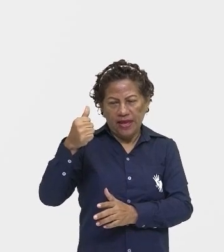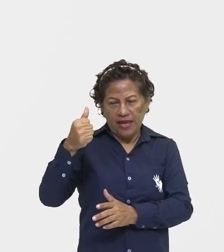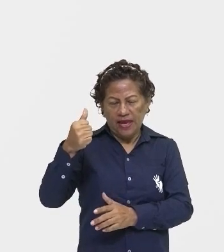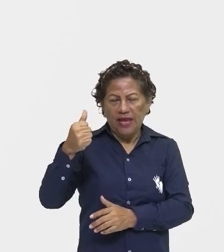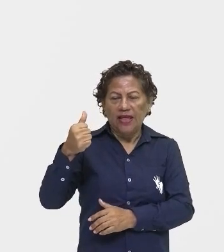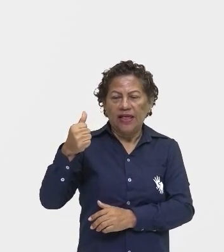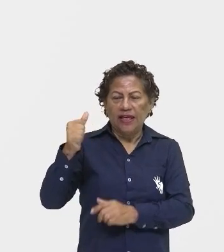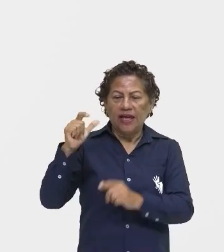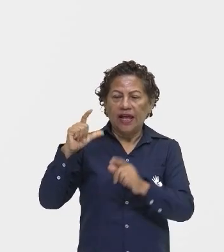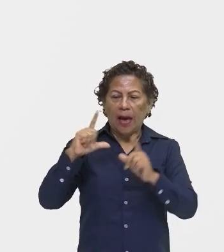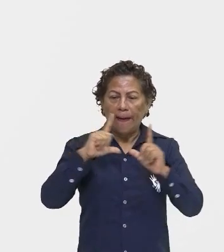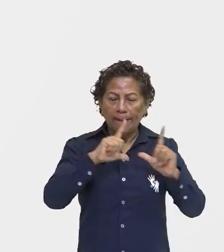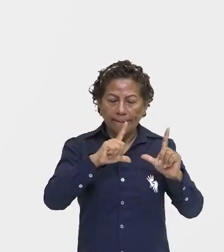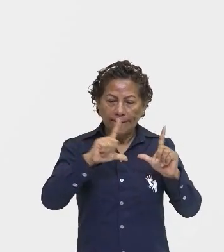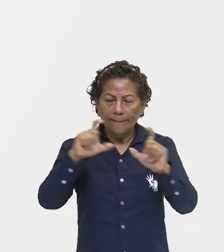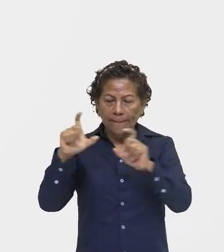uma